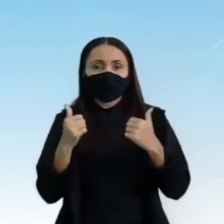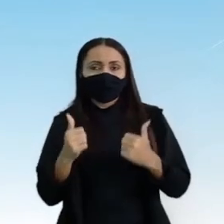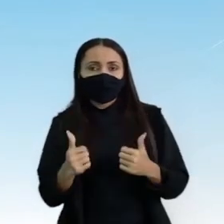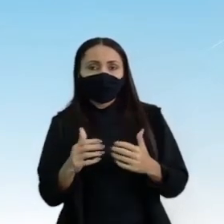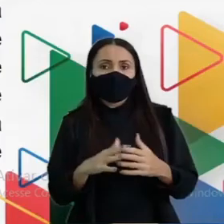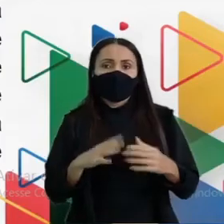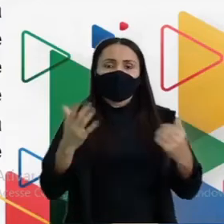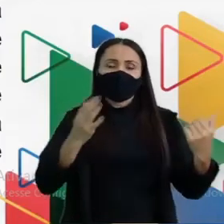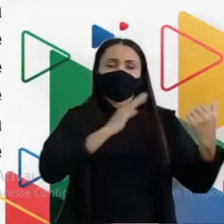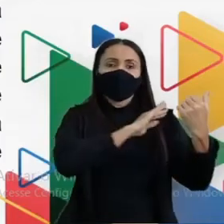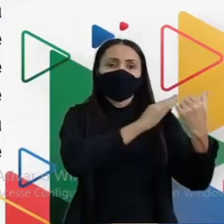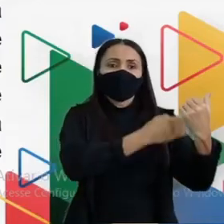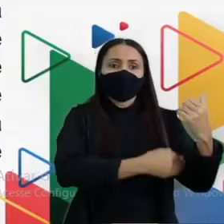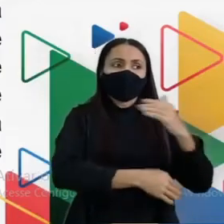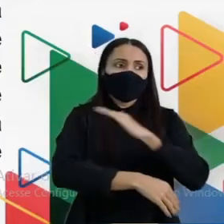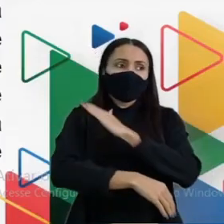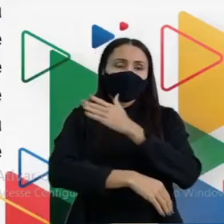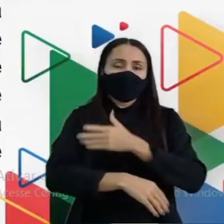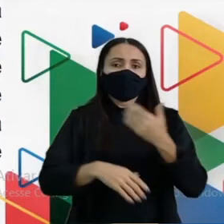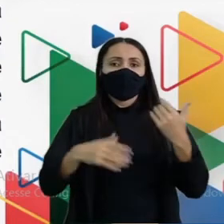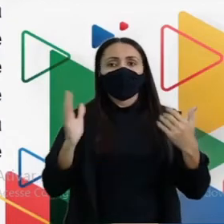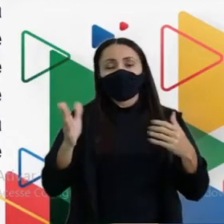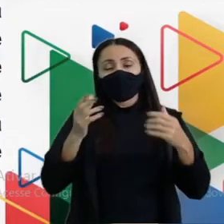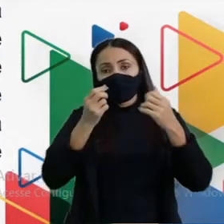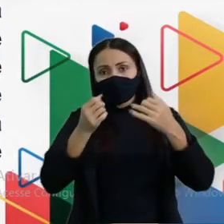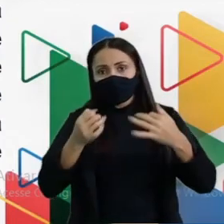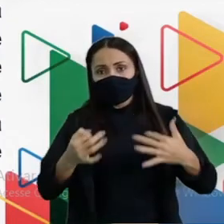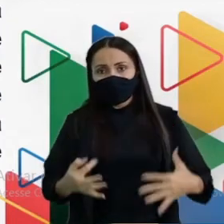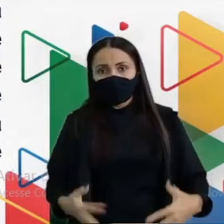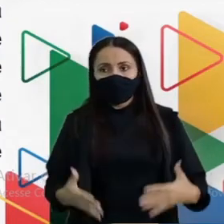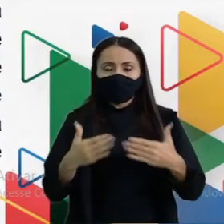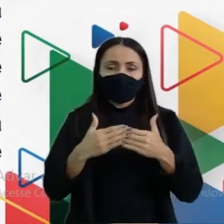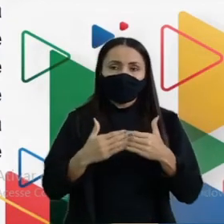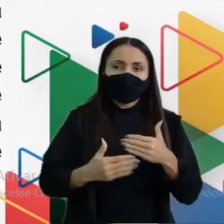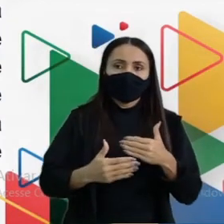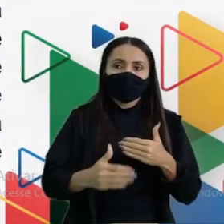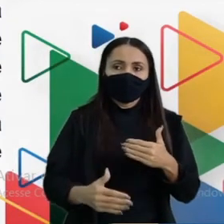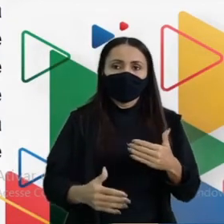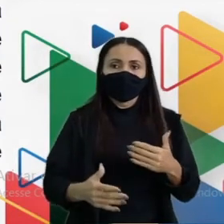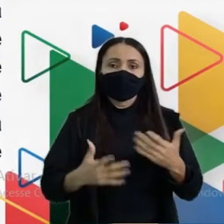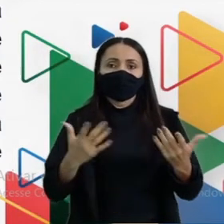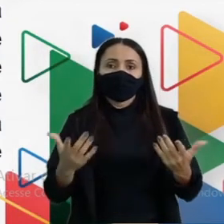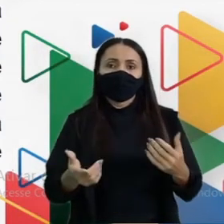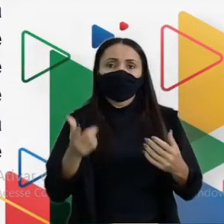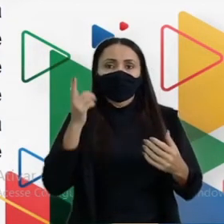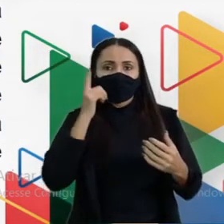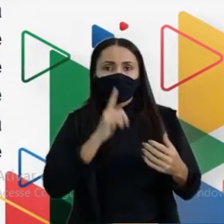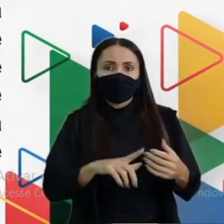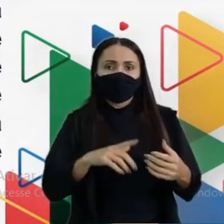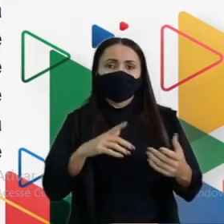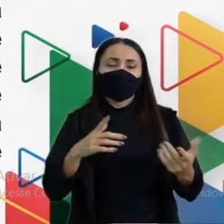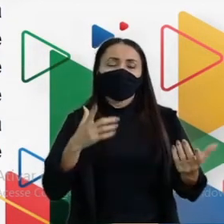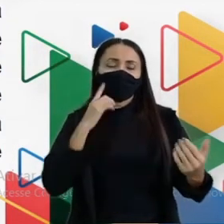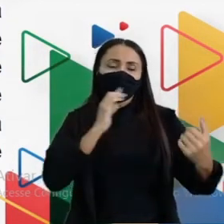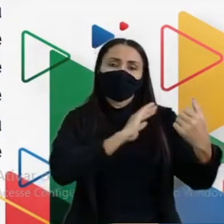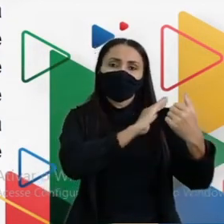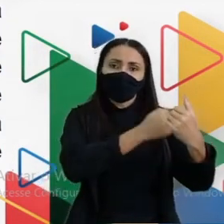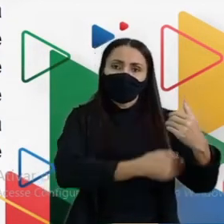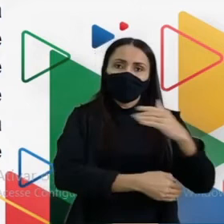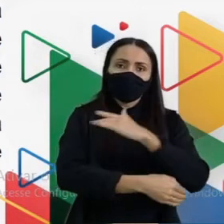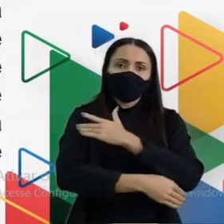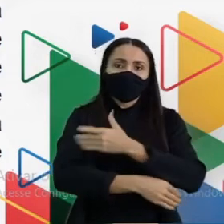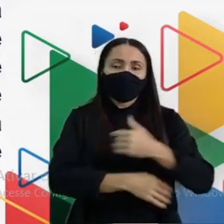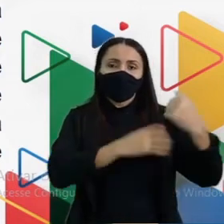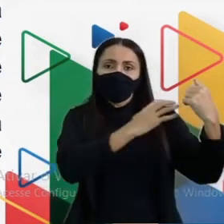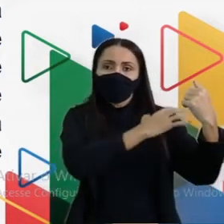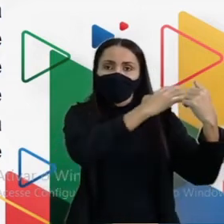nível muscular, eu já expliquei para você durante todo o processo que eu estava falando aqui, o músculo ganha mais compactação, mais volume, cresce